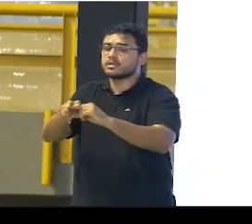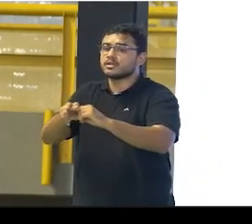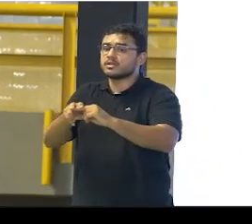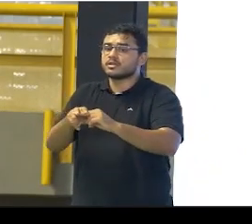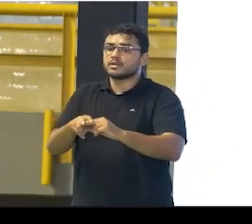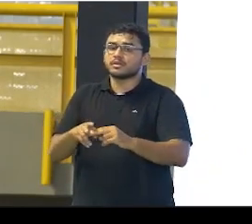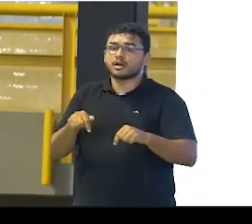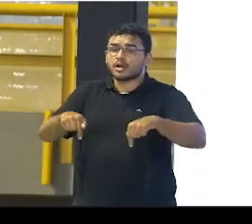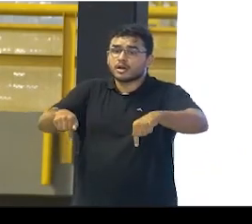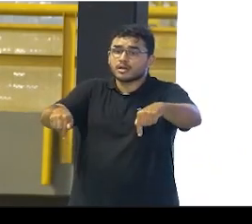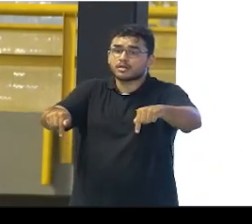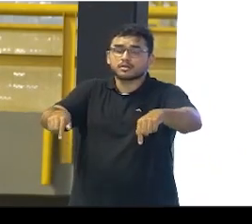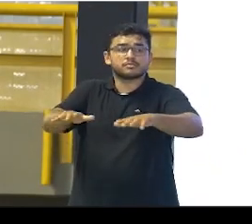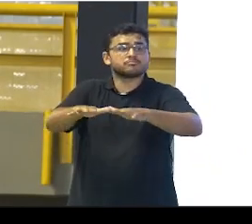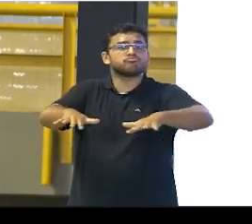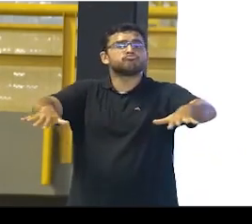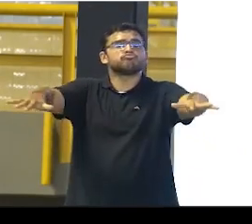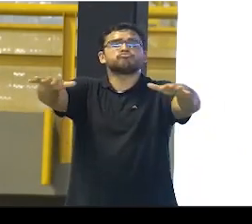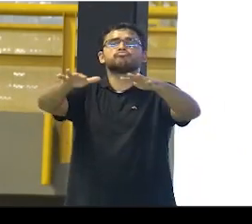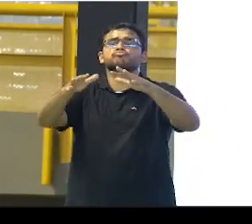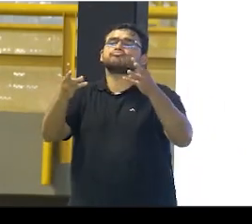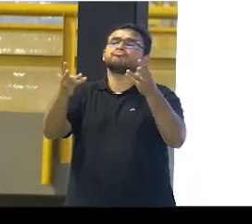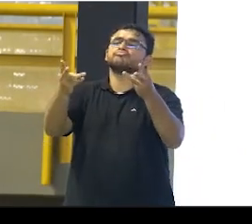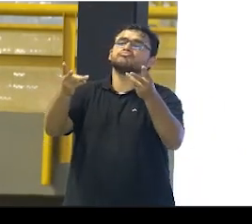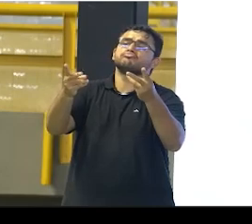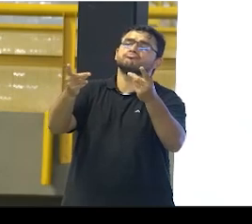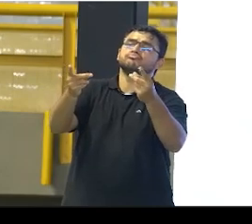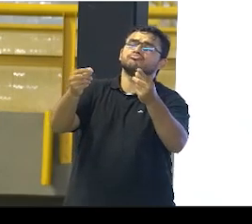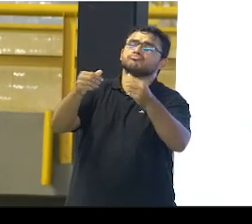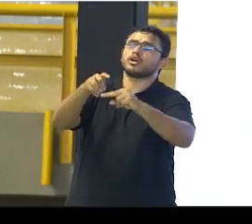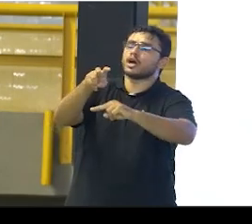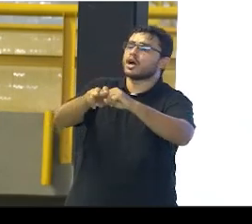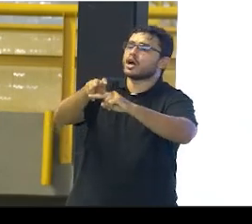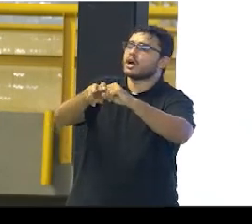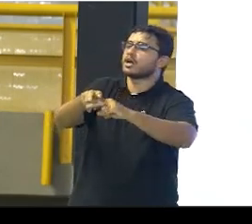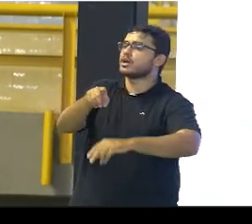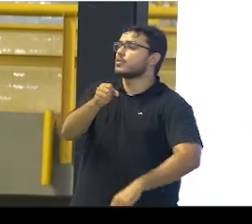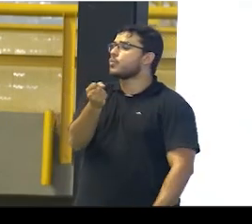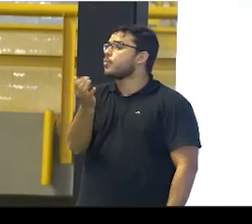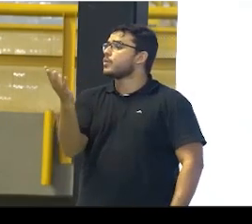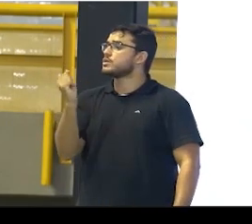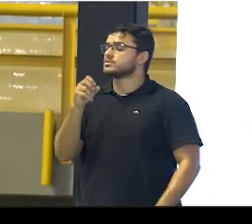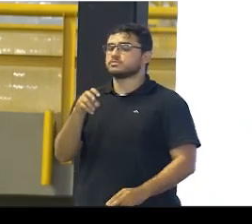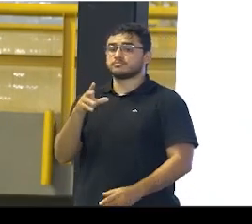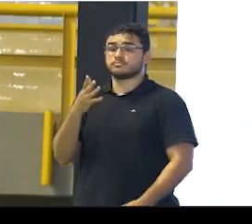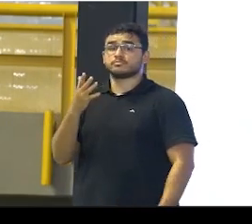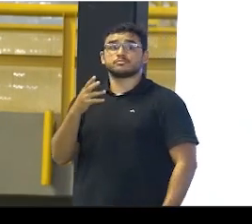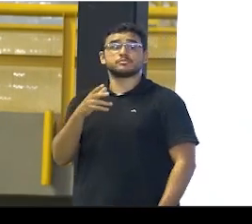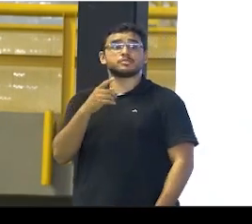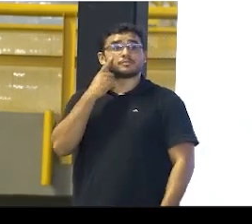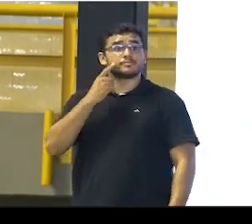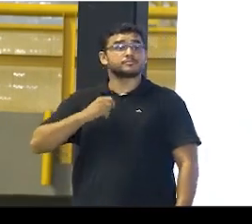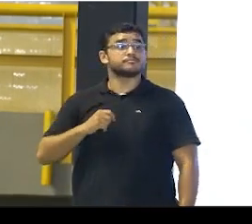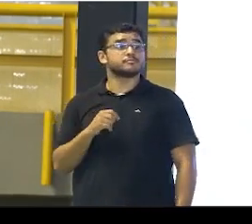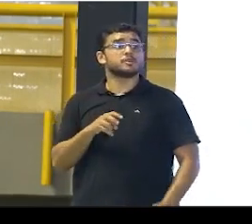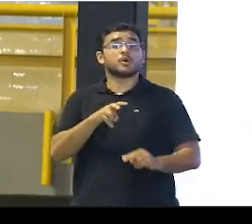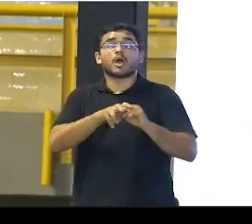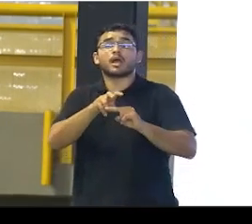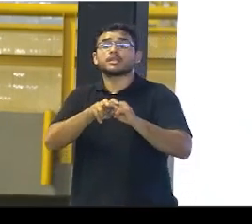é o que eu chamo de altura relativa à hipotenusa. E a área vai ser A vezes H sobre